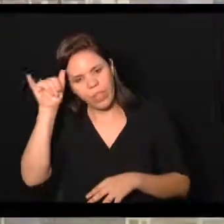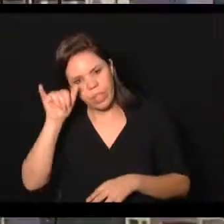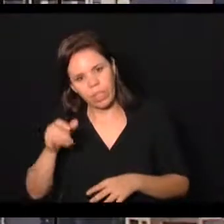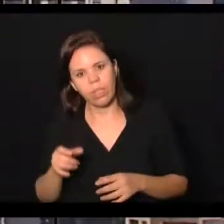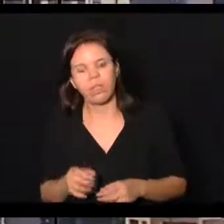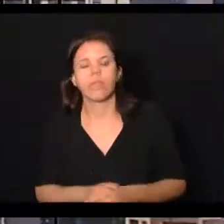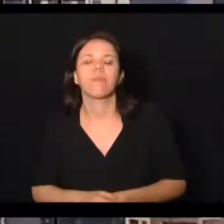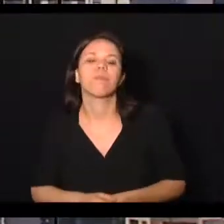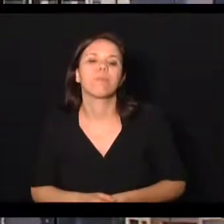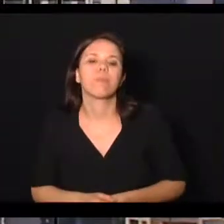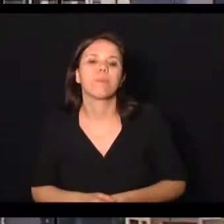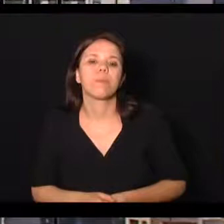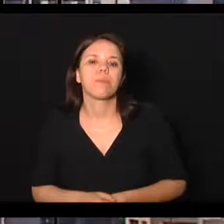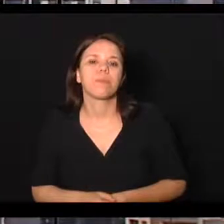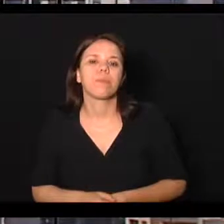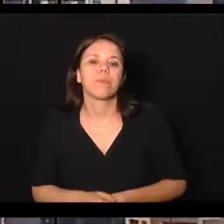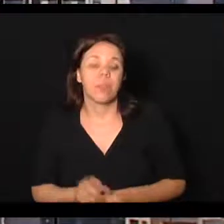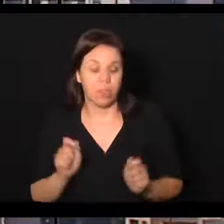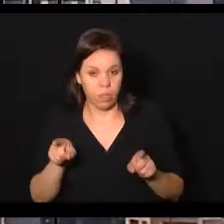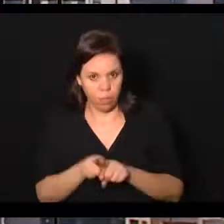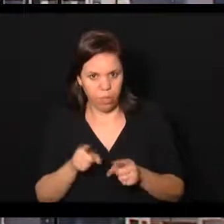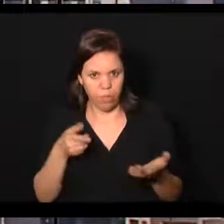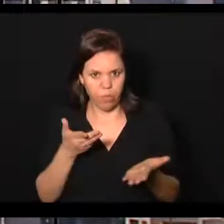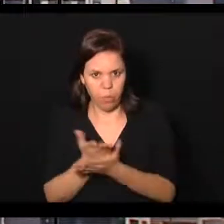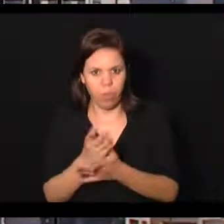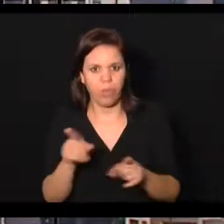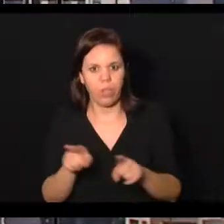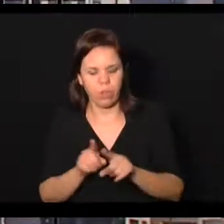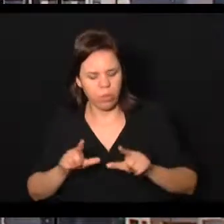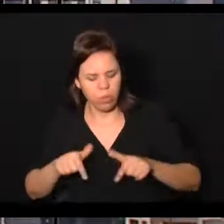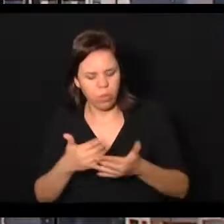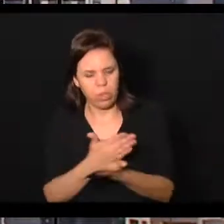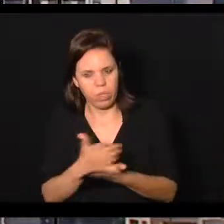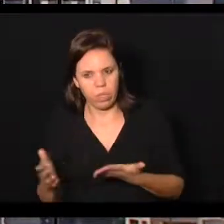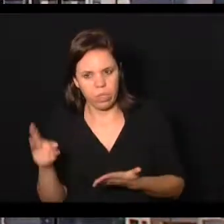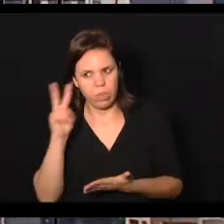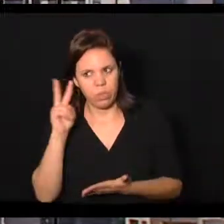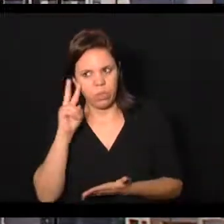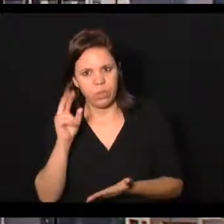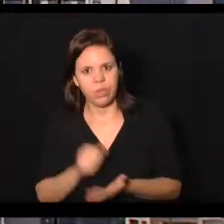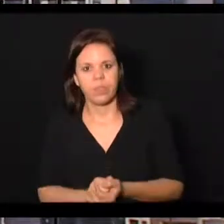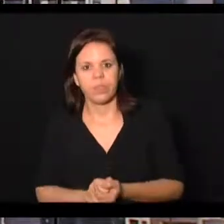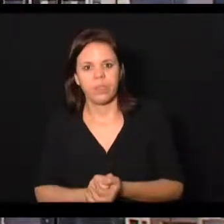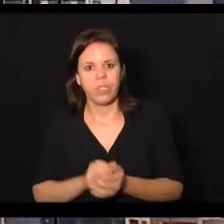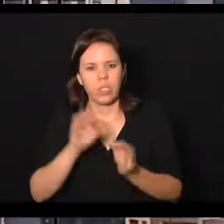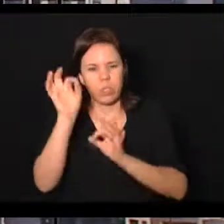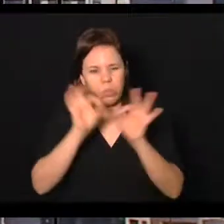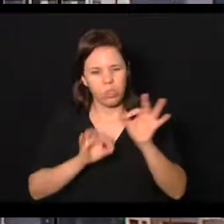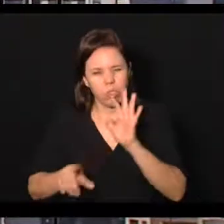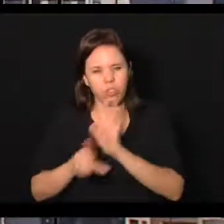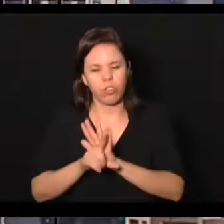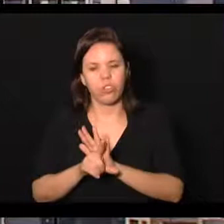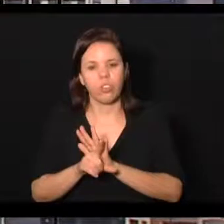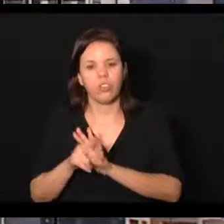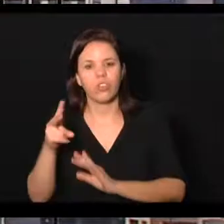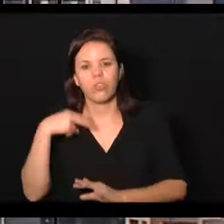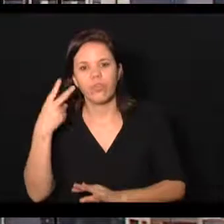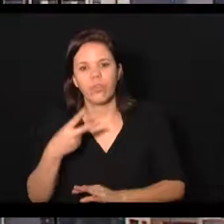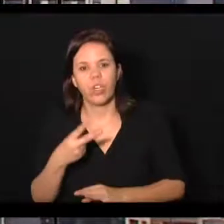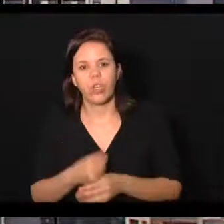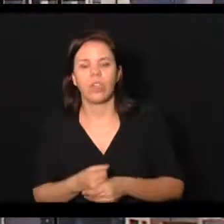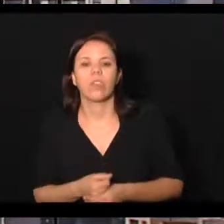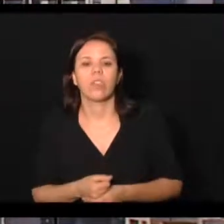pior. Também foi aprovado em votação inicial nesta segunda-feira um projeto de lei do vereador Rodrigo